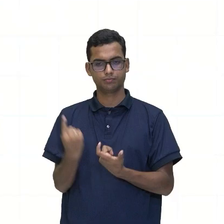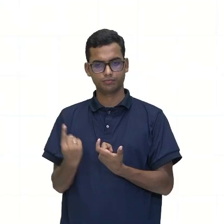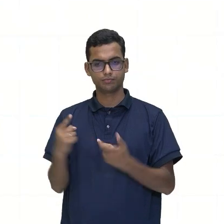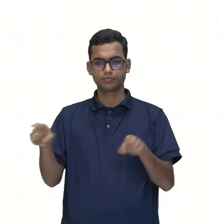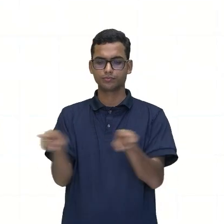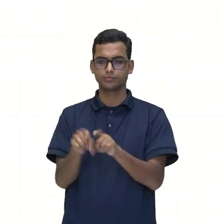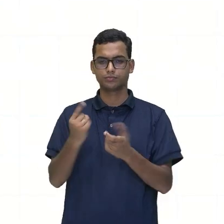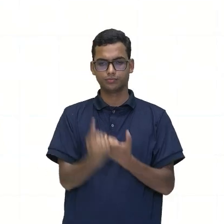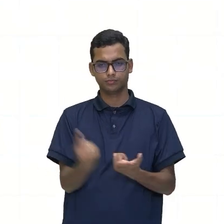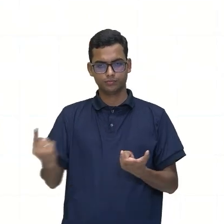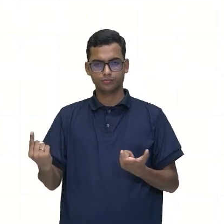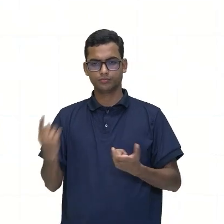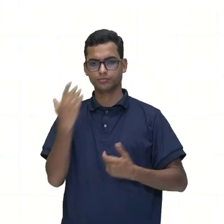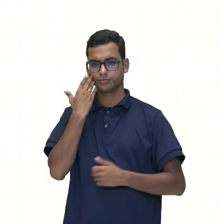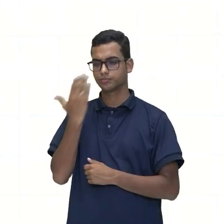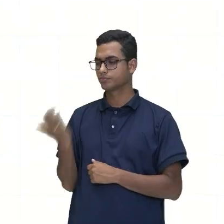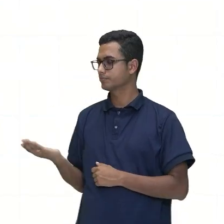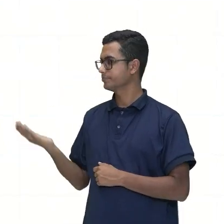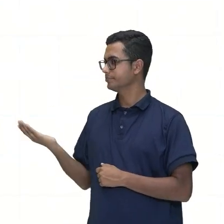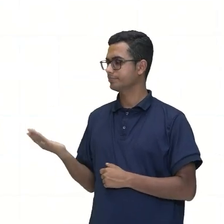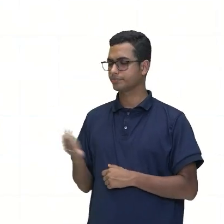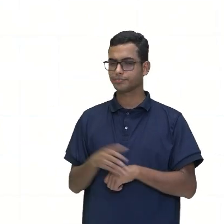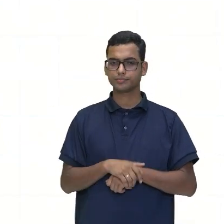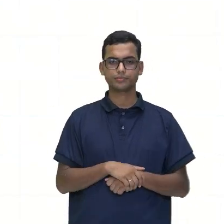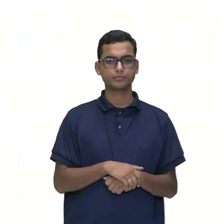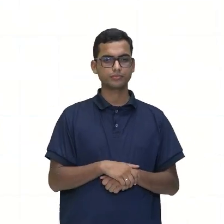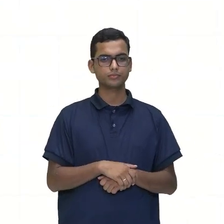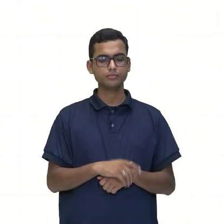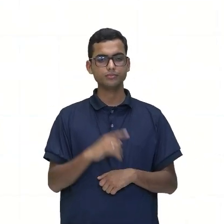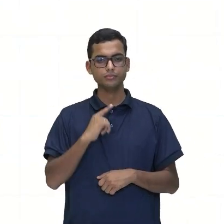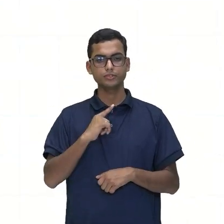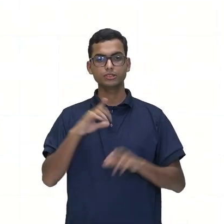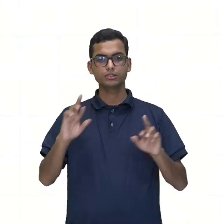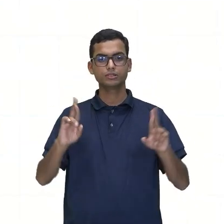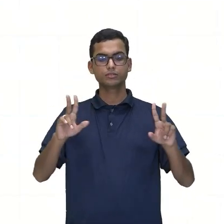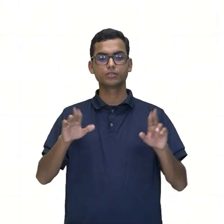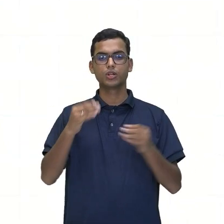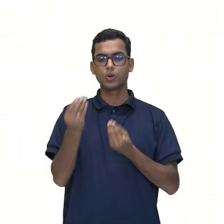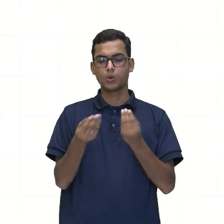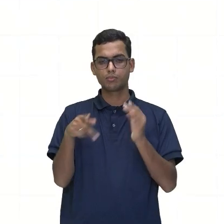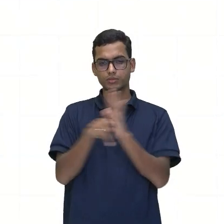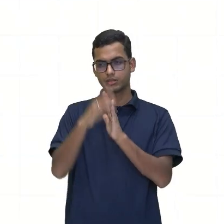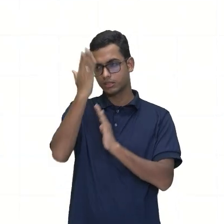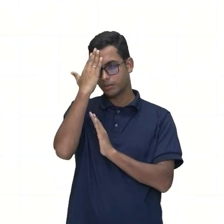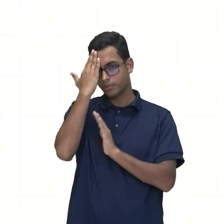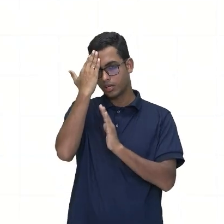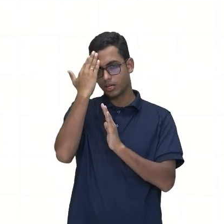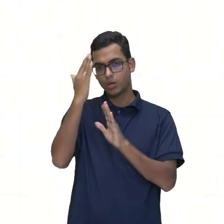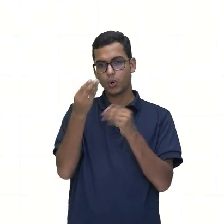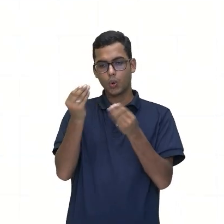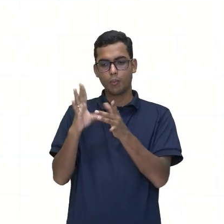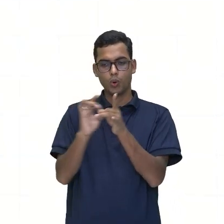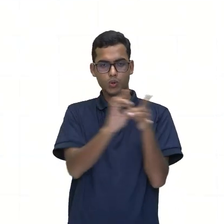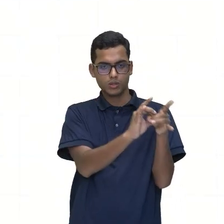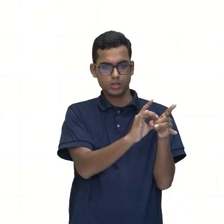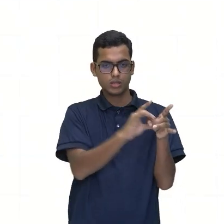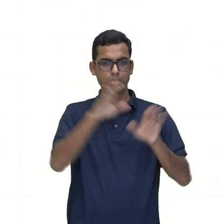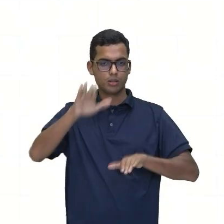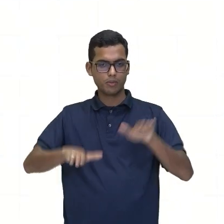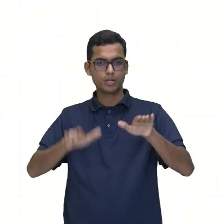o you, você vai diferenciá-lo através do contexto. Vamos para o pronome it.